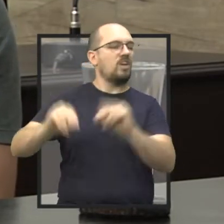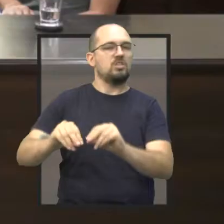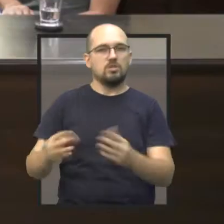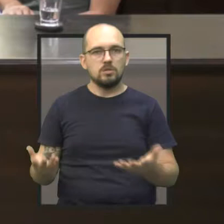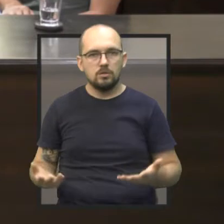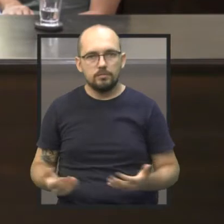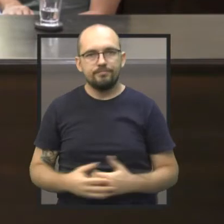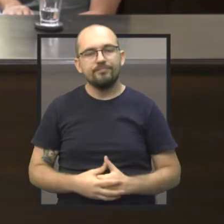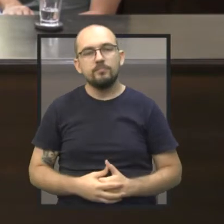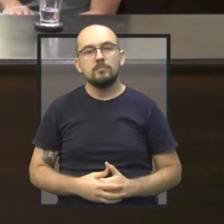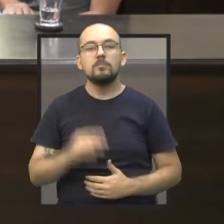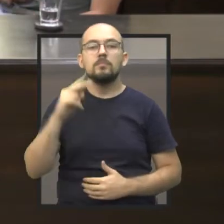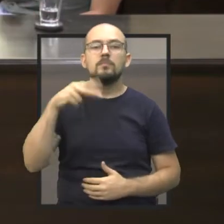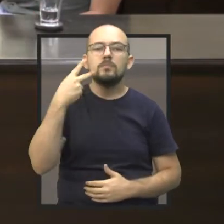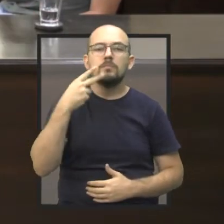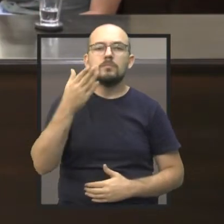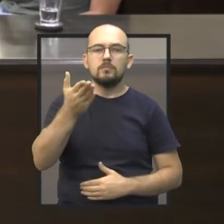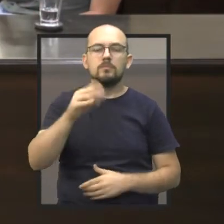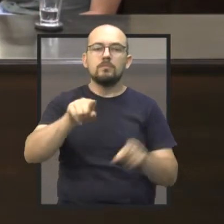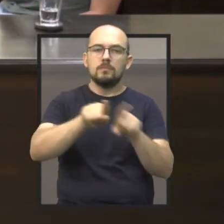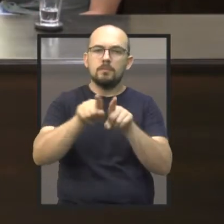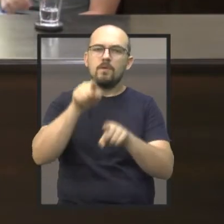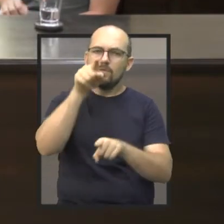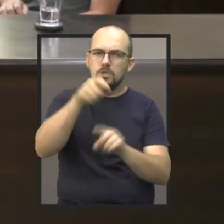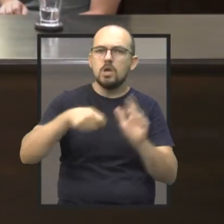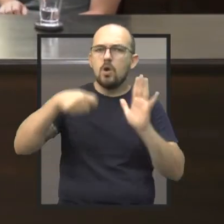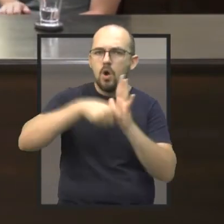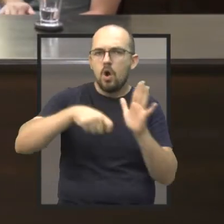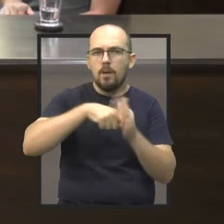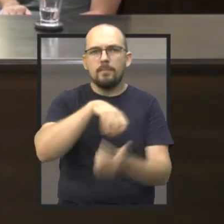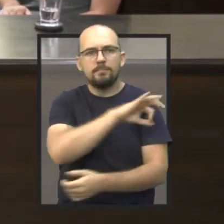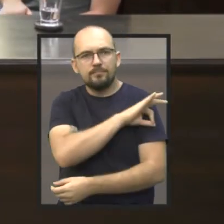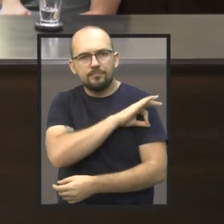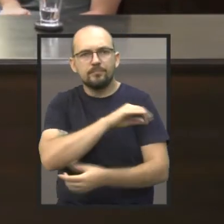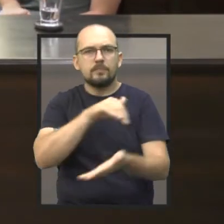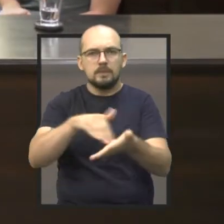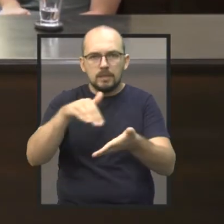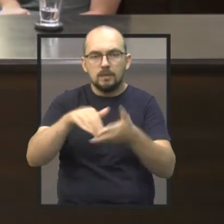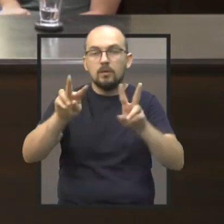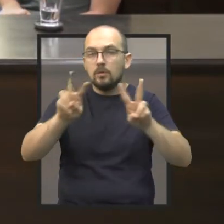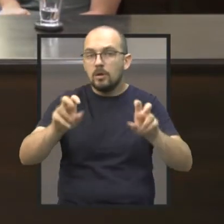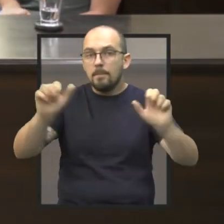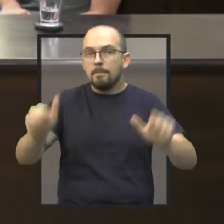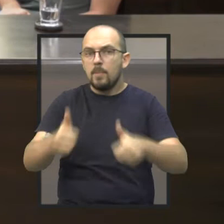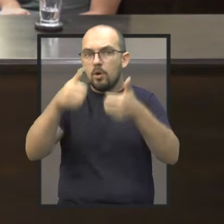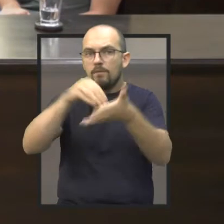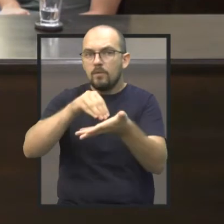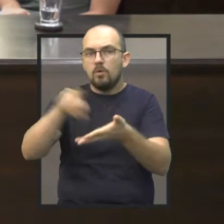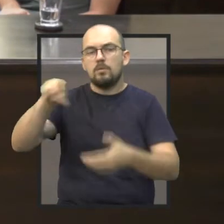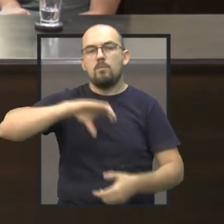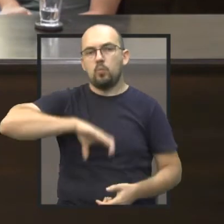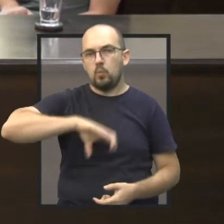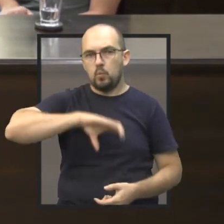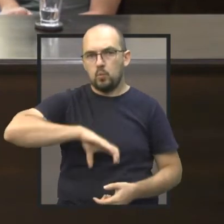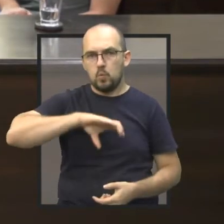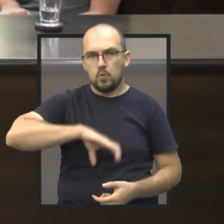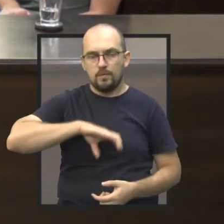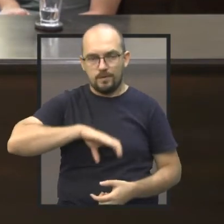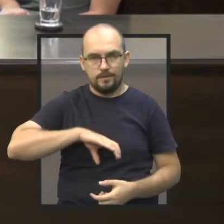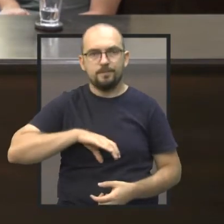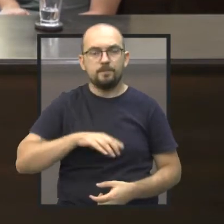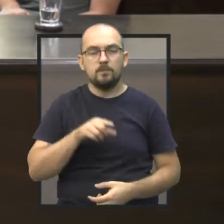extinguir. Vereador, o senhor também tem cobrado o prefeito e seus secretários sobre melhorias ali no distrito de